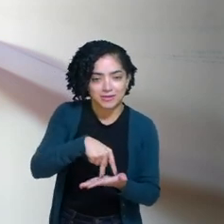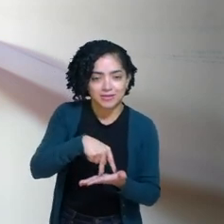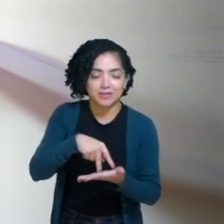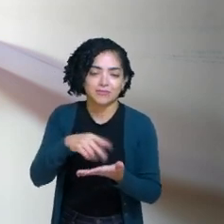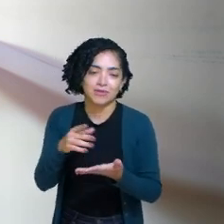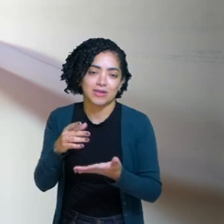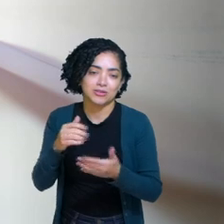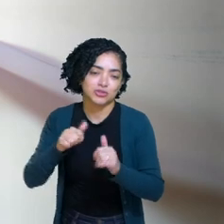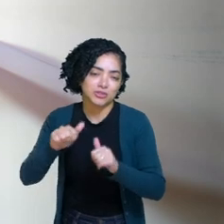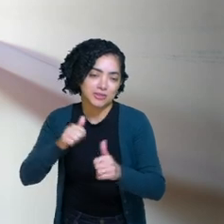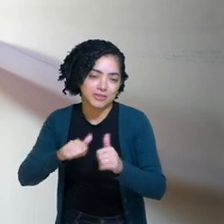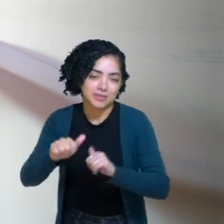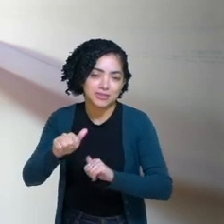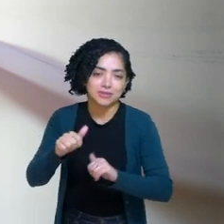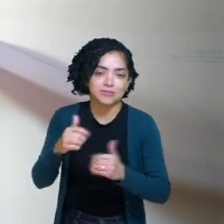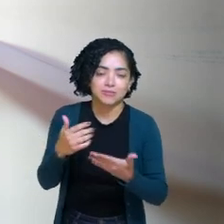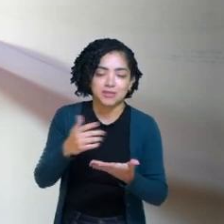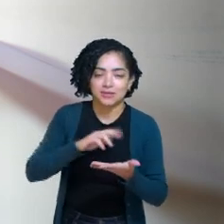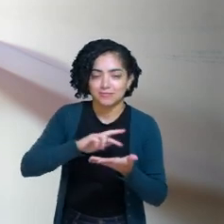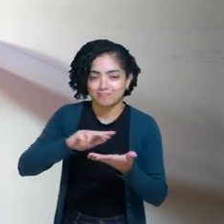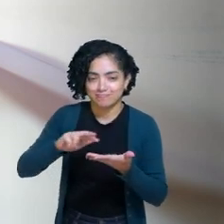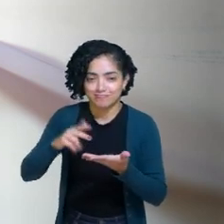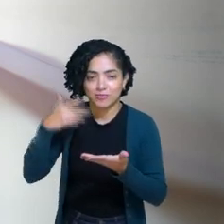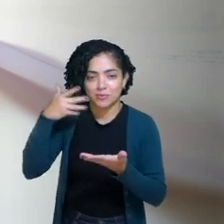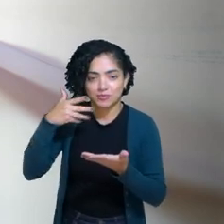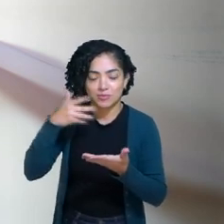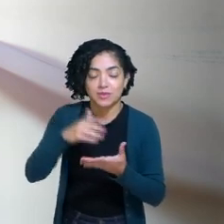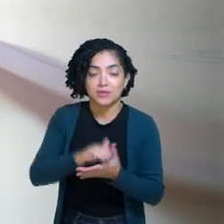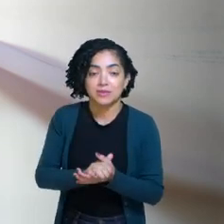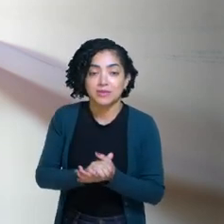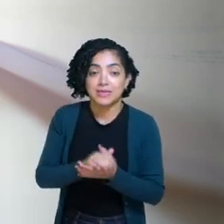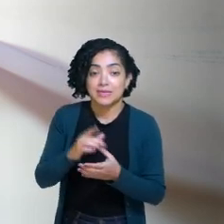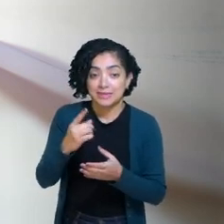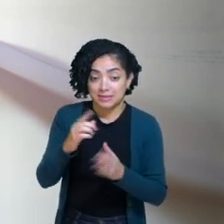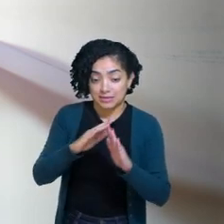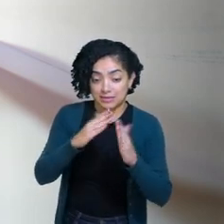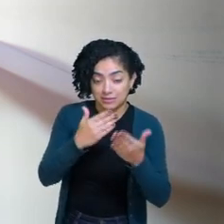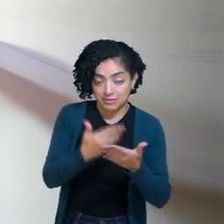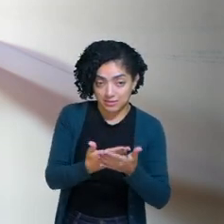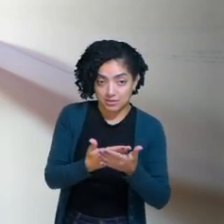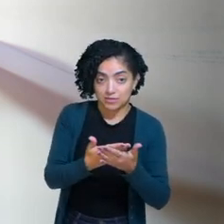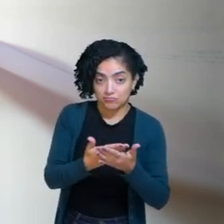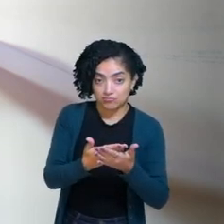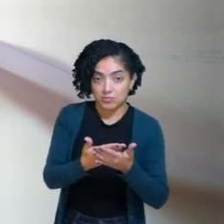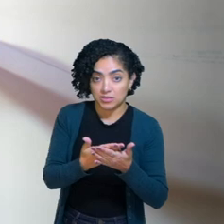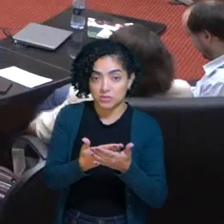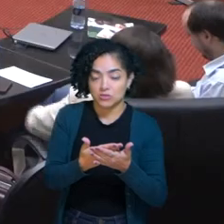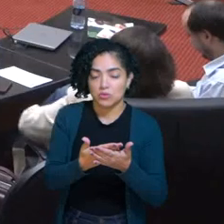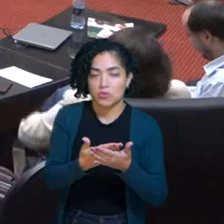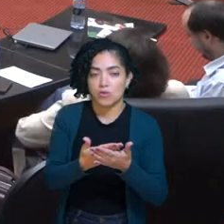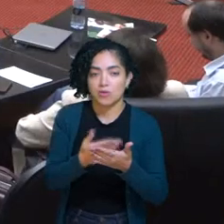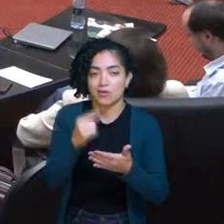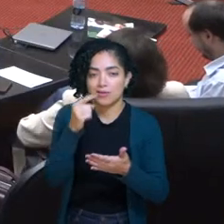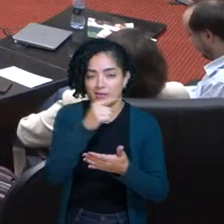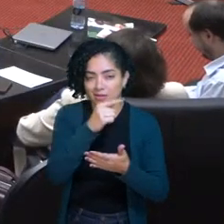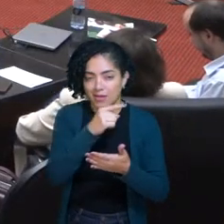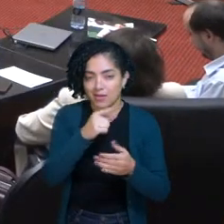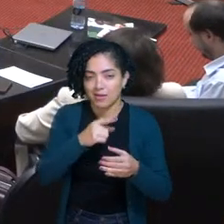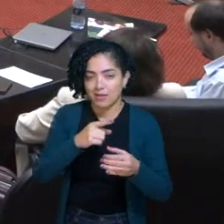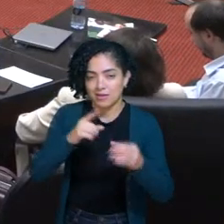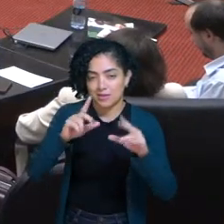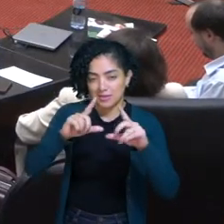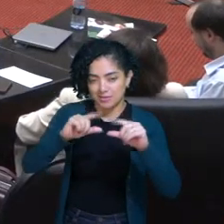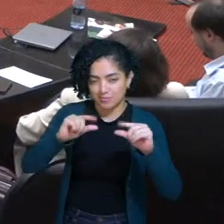da da fala delas né eu tenho uma escola também deputada eu tenho uma escola em Brasília que oferece